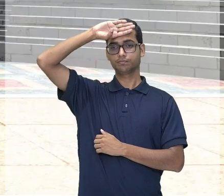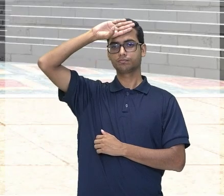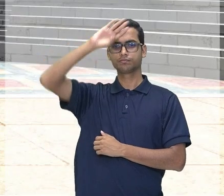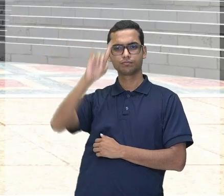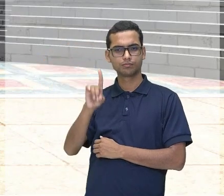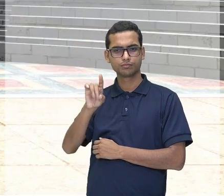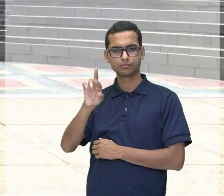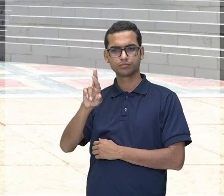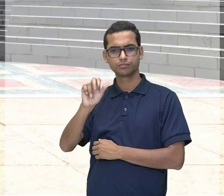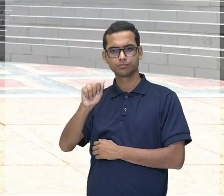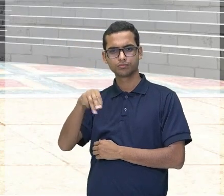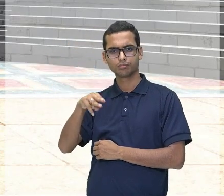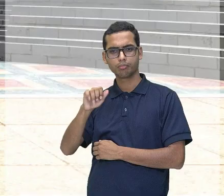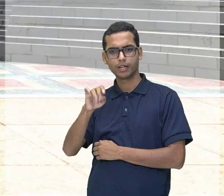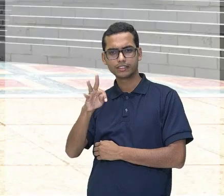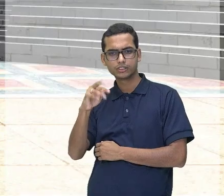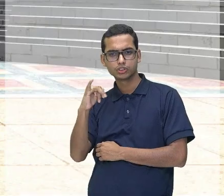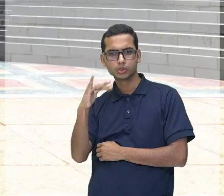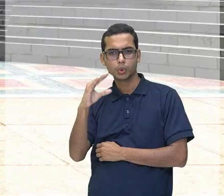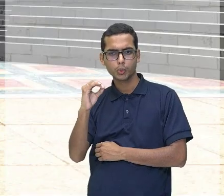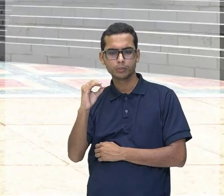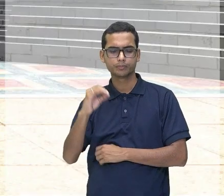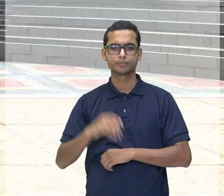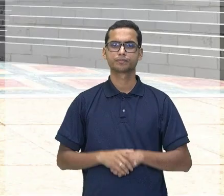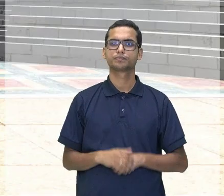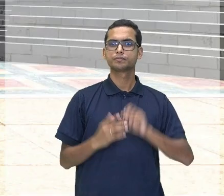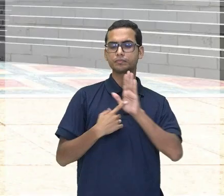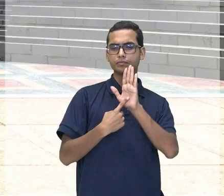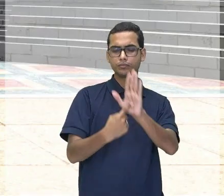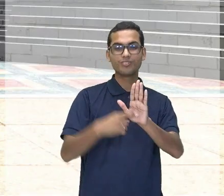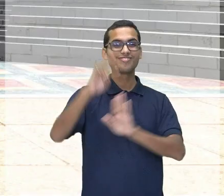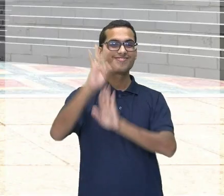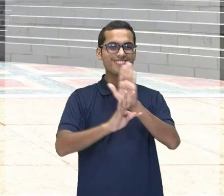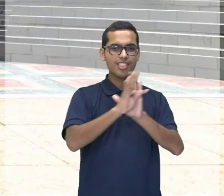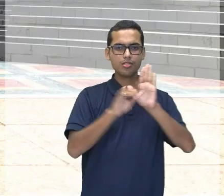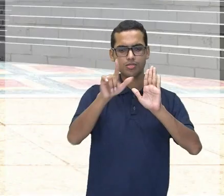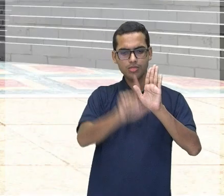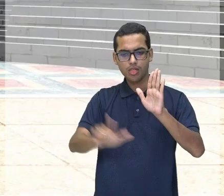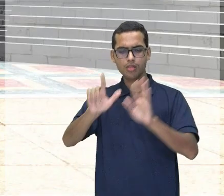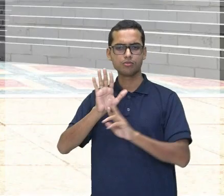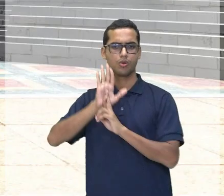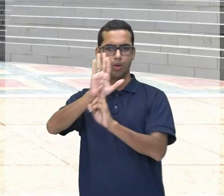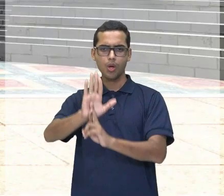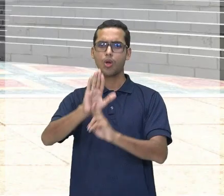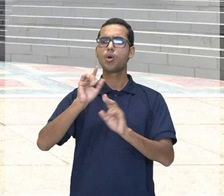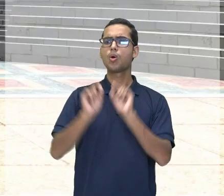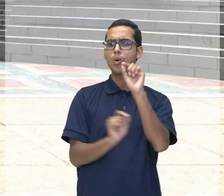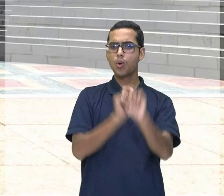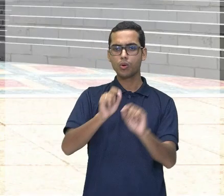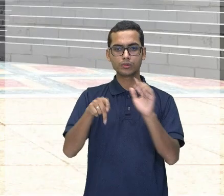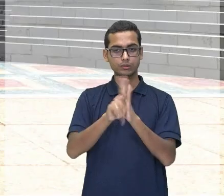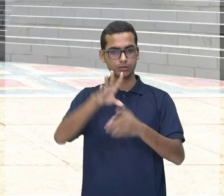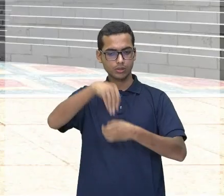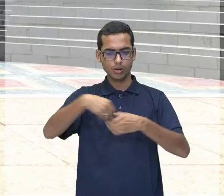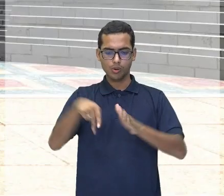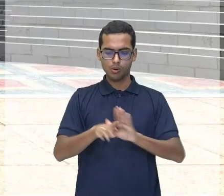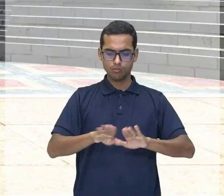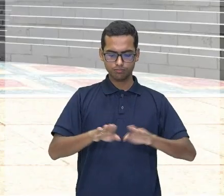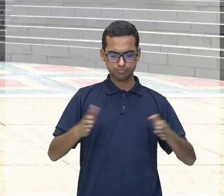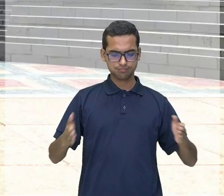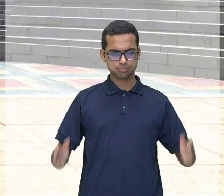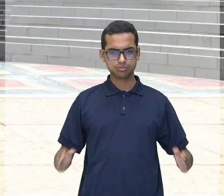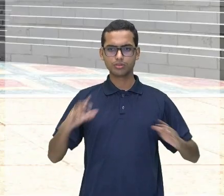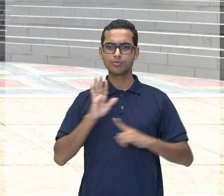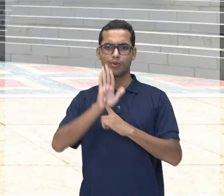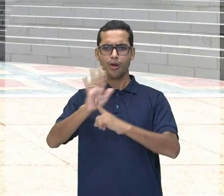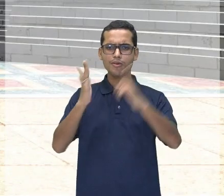dramático designa os textos literários feitos para serem representados no palco. Então, esses textos eles